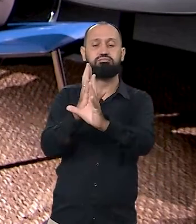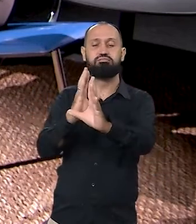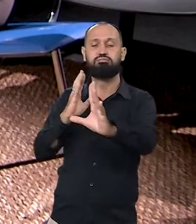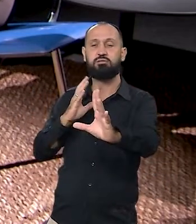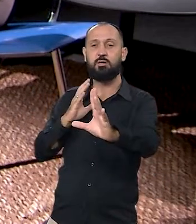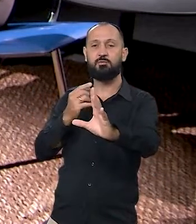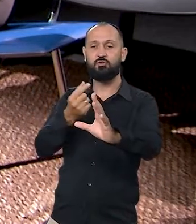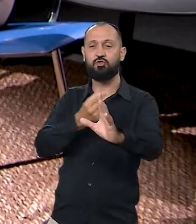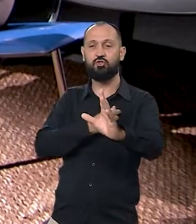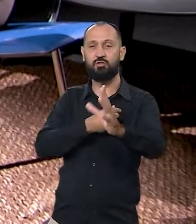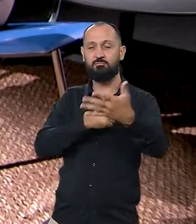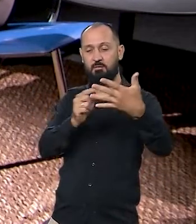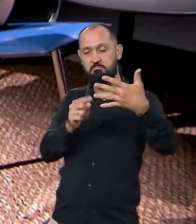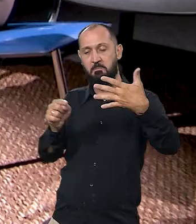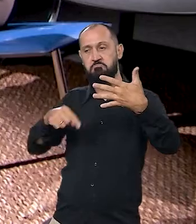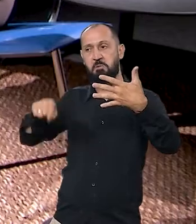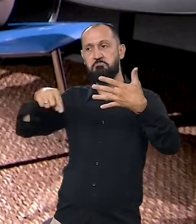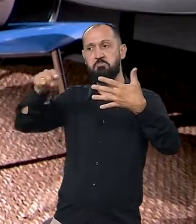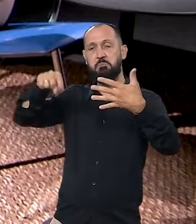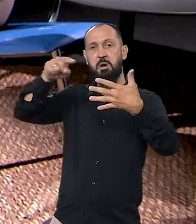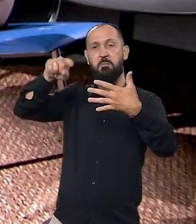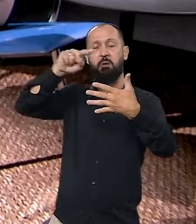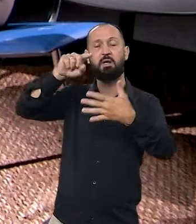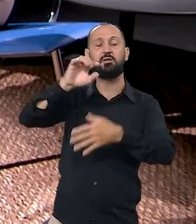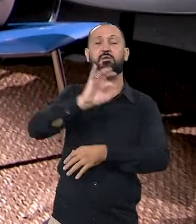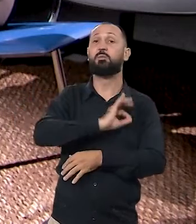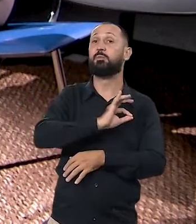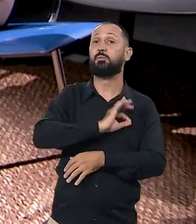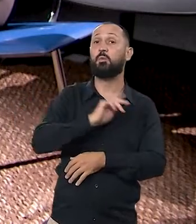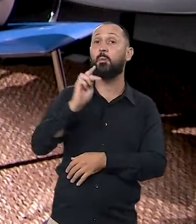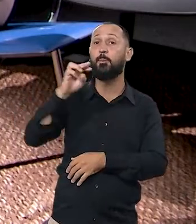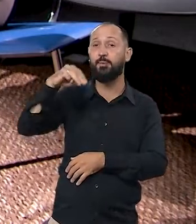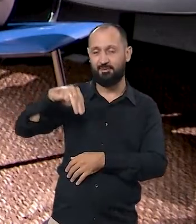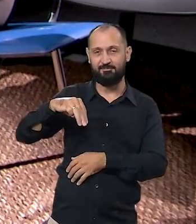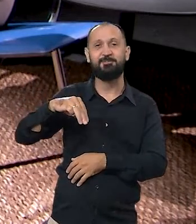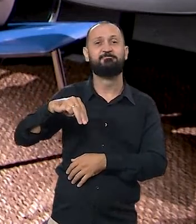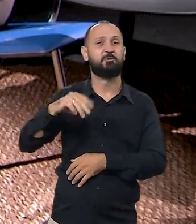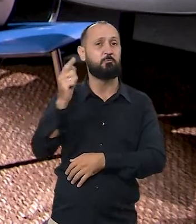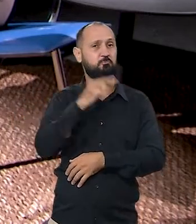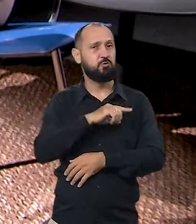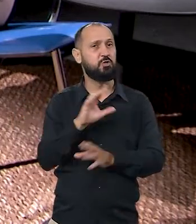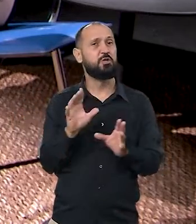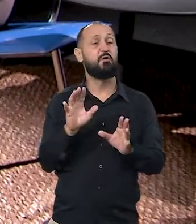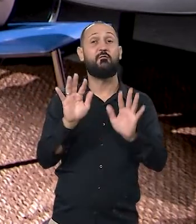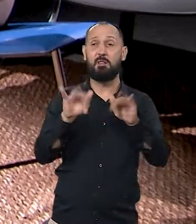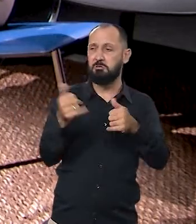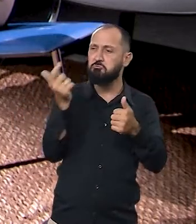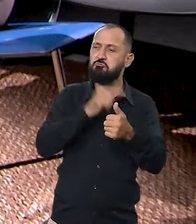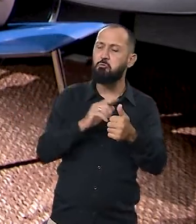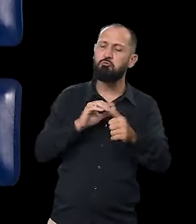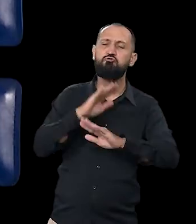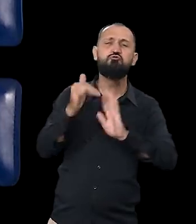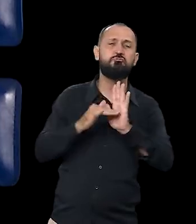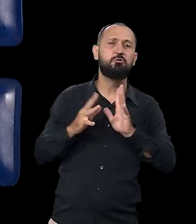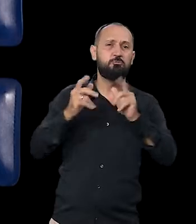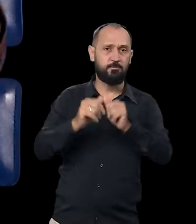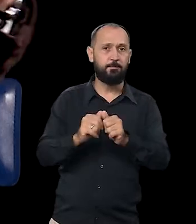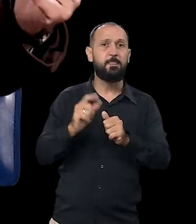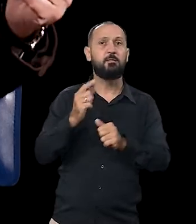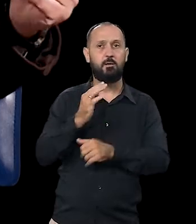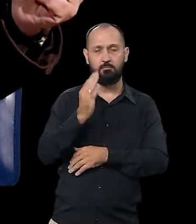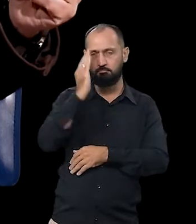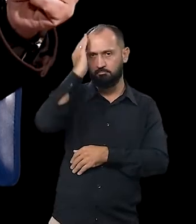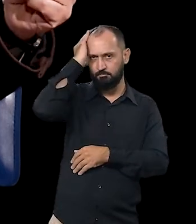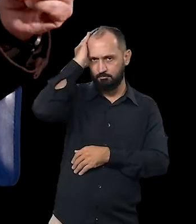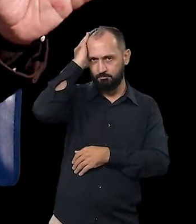a fila de promoção ou de promoções dos policiais militares. Então, de forma que eu acredito que a